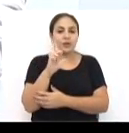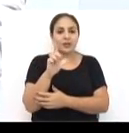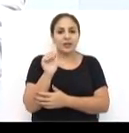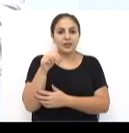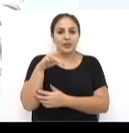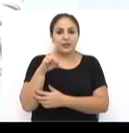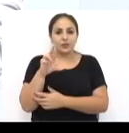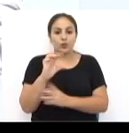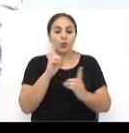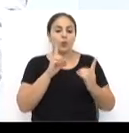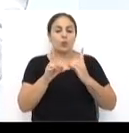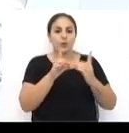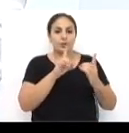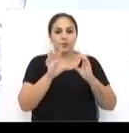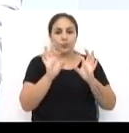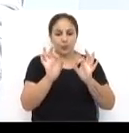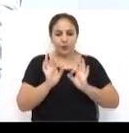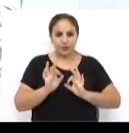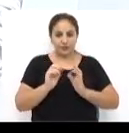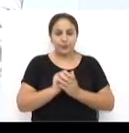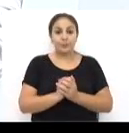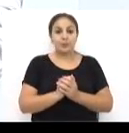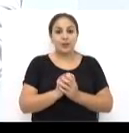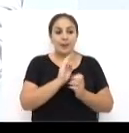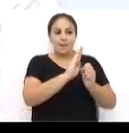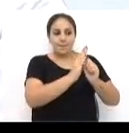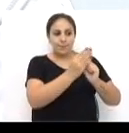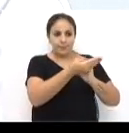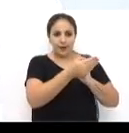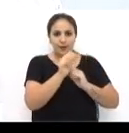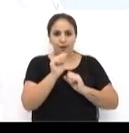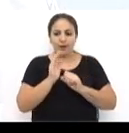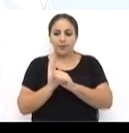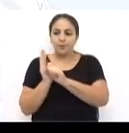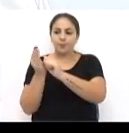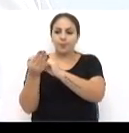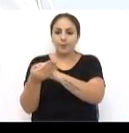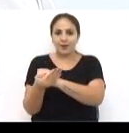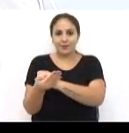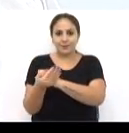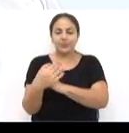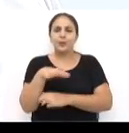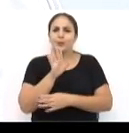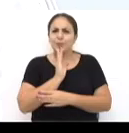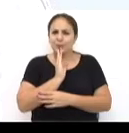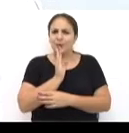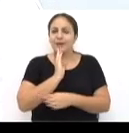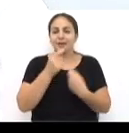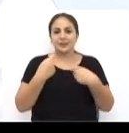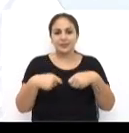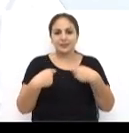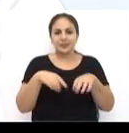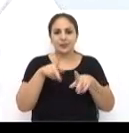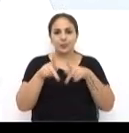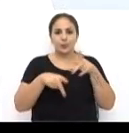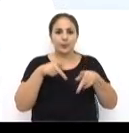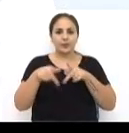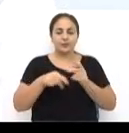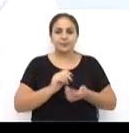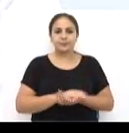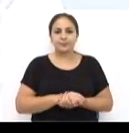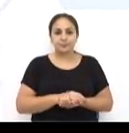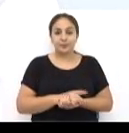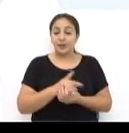Rosso atuou como coordenador do programa Bairro a Bairro e por isso conhece de perto as necessidades da